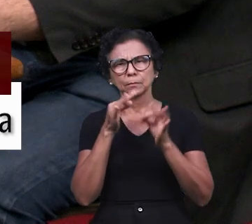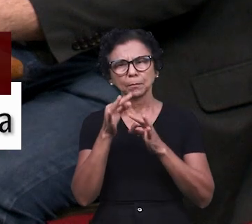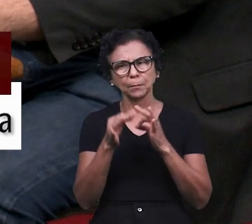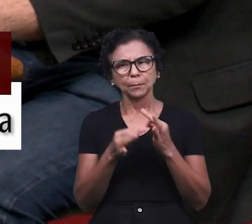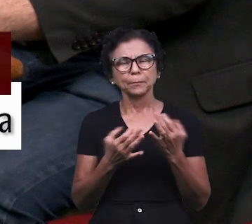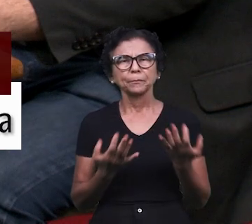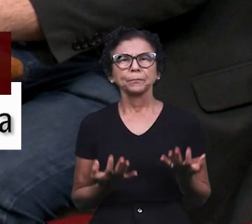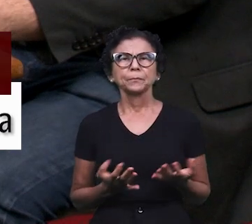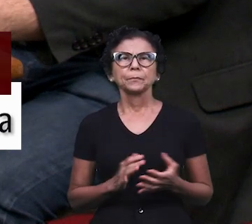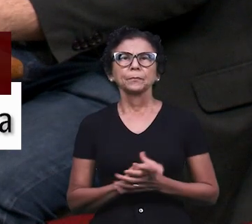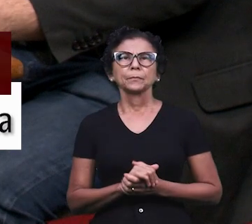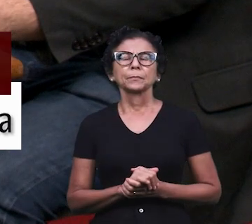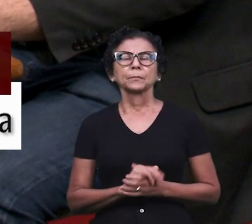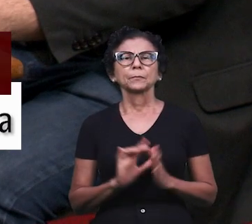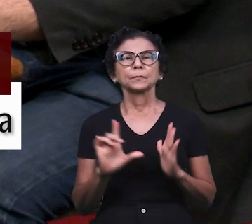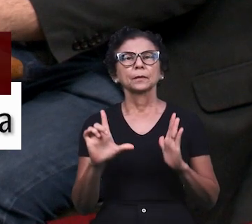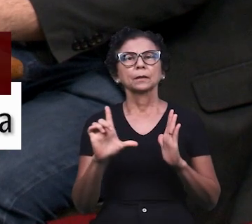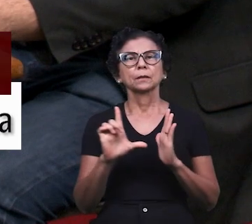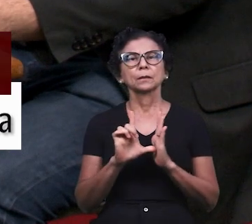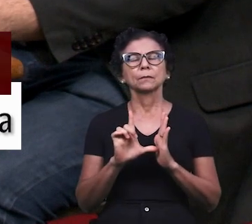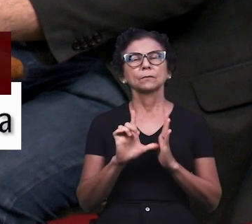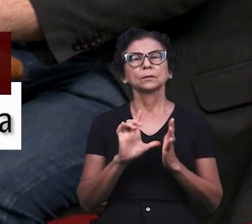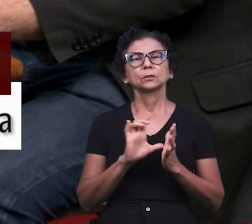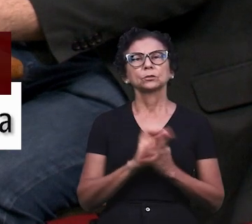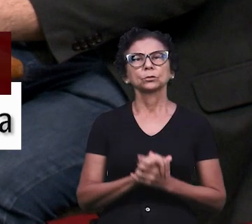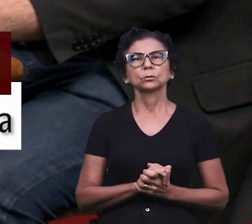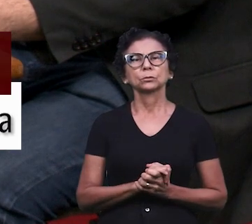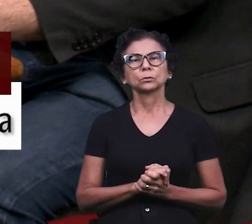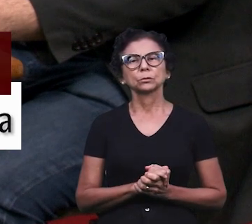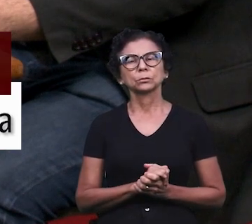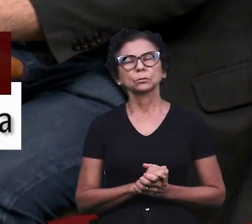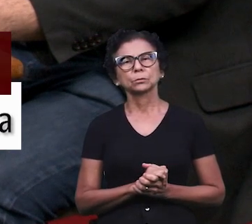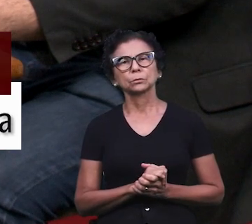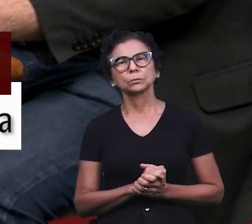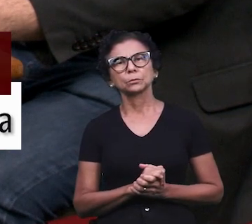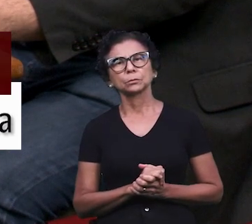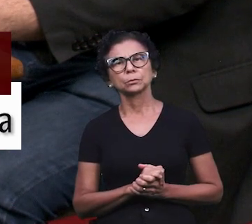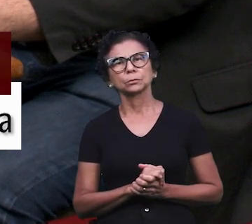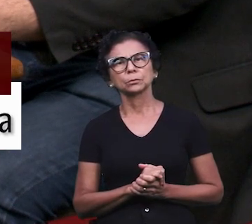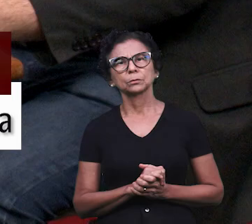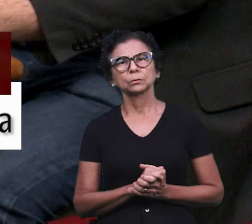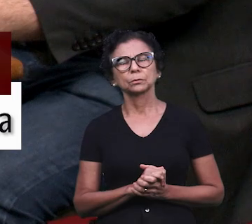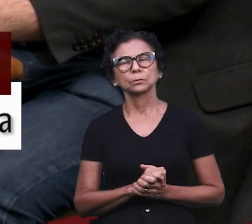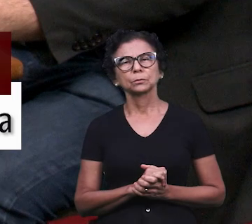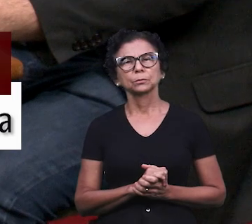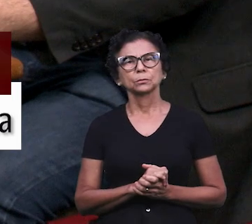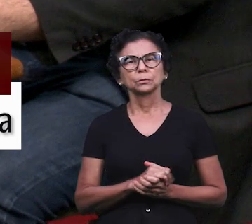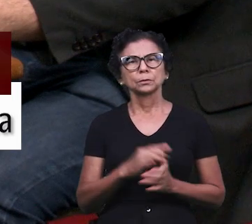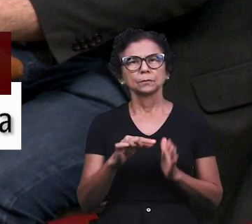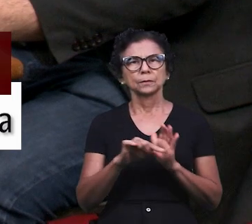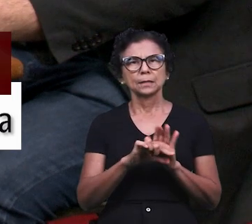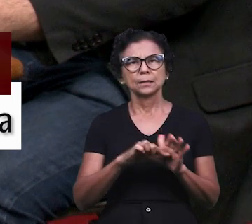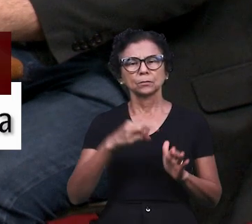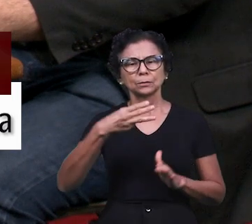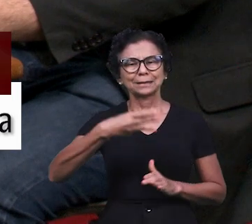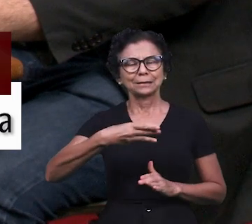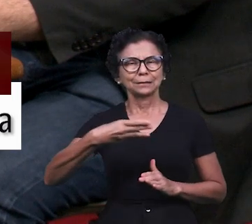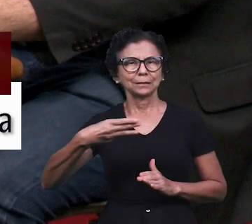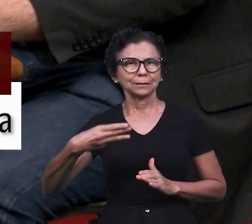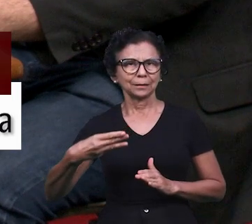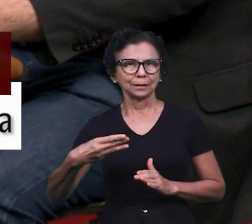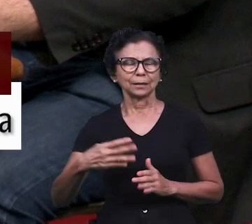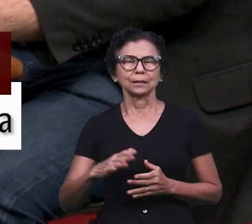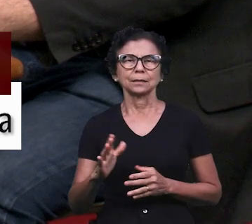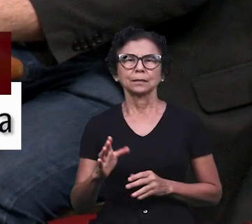Estamos lendo Levítico e a partir de agora nós vamos ler o versículo 33. No